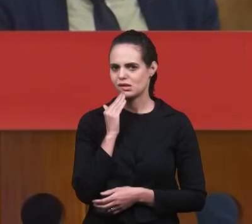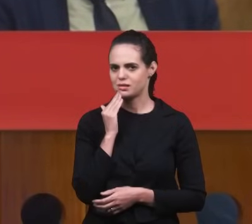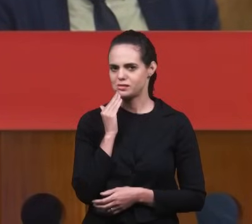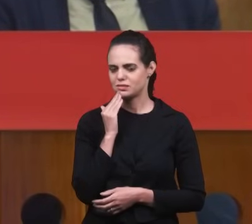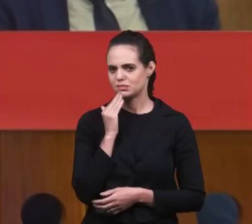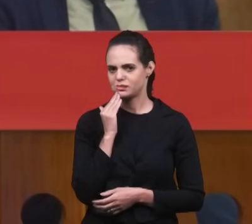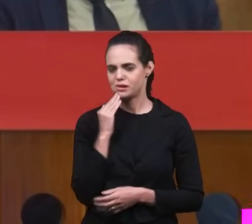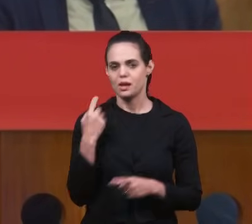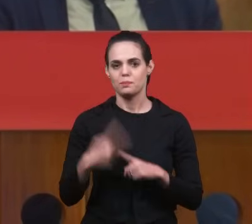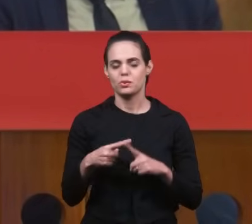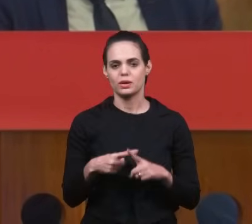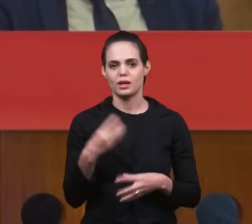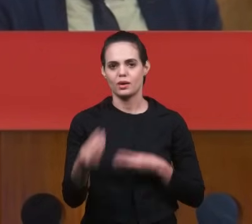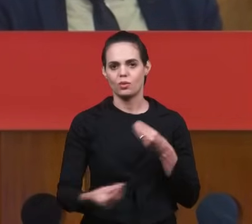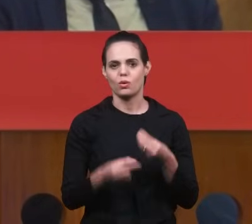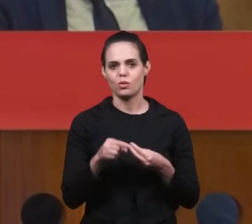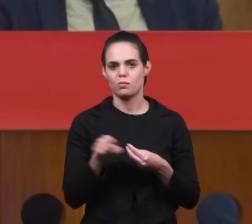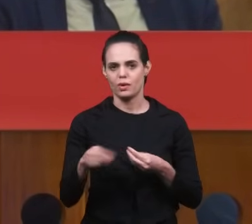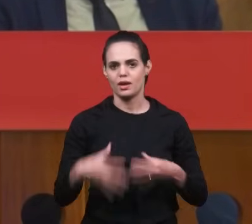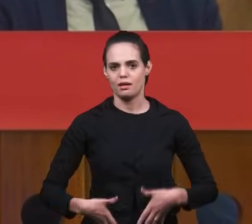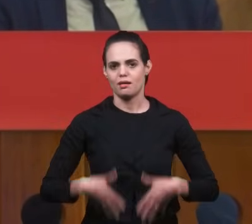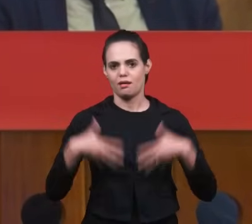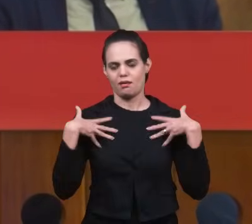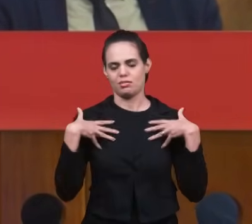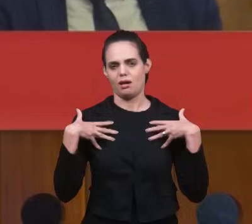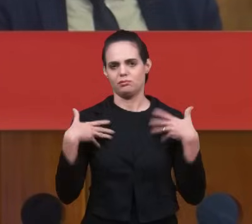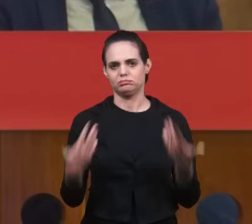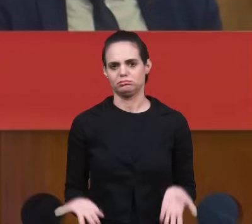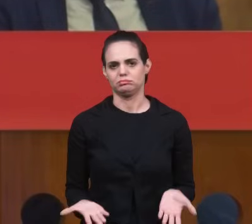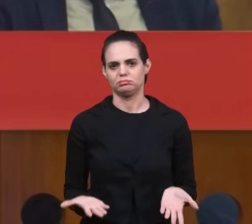agradar. Então a falência